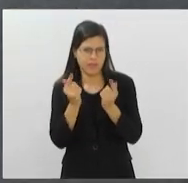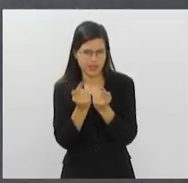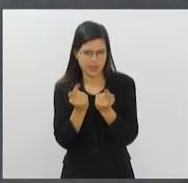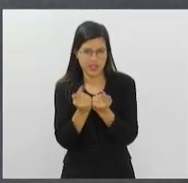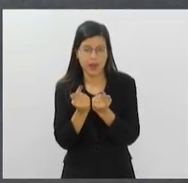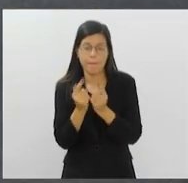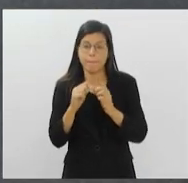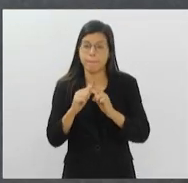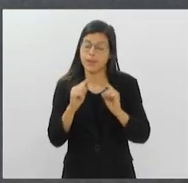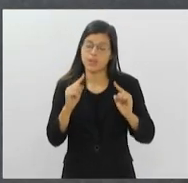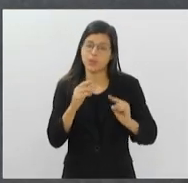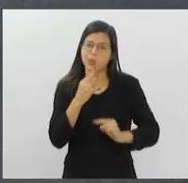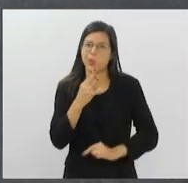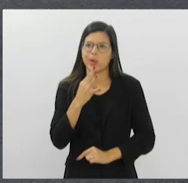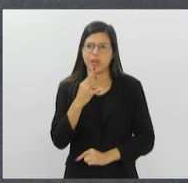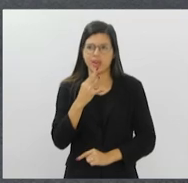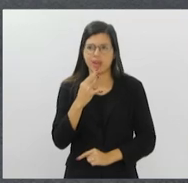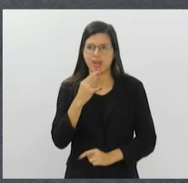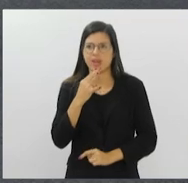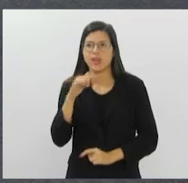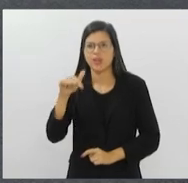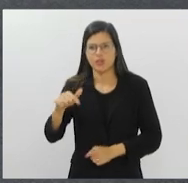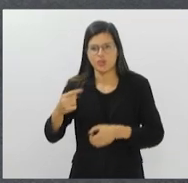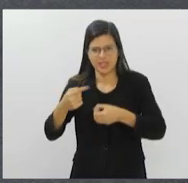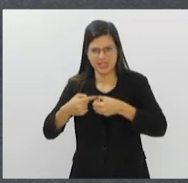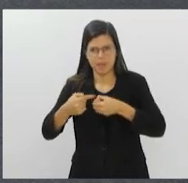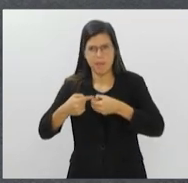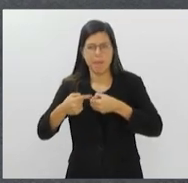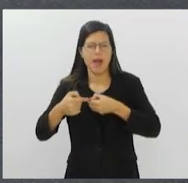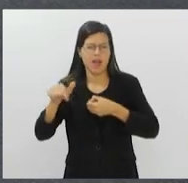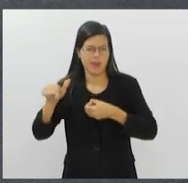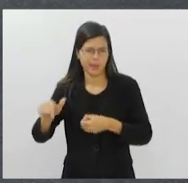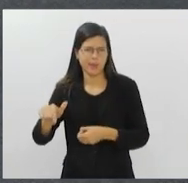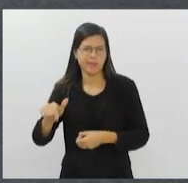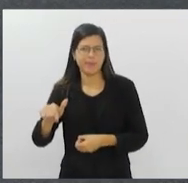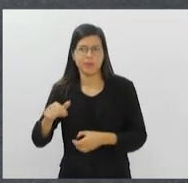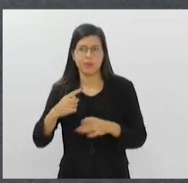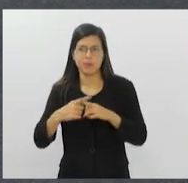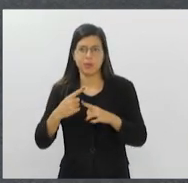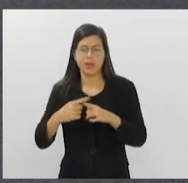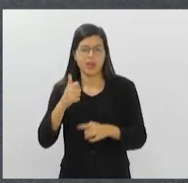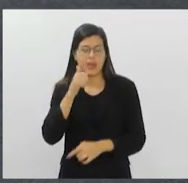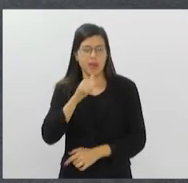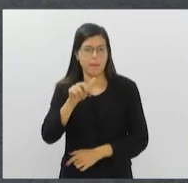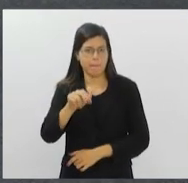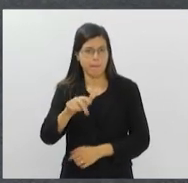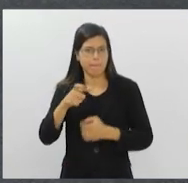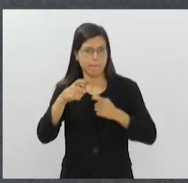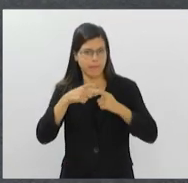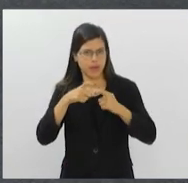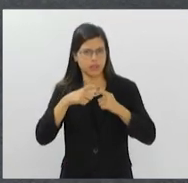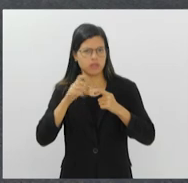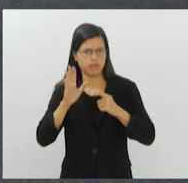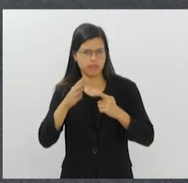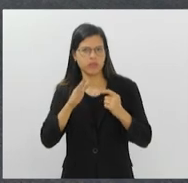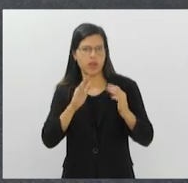o subbairro da Península, porque a minha irmã, que é médica, já residiu lá.